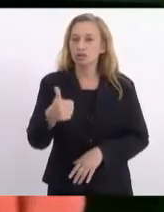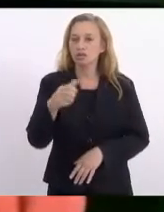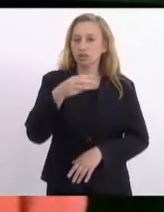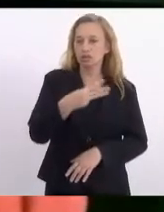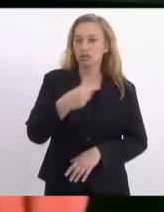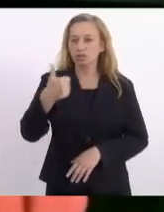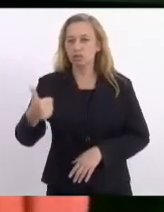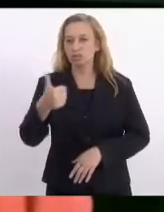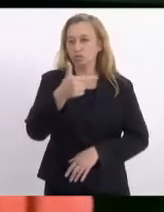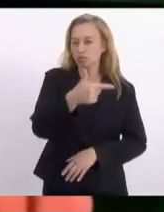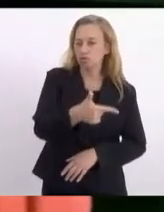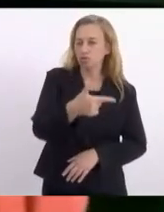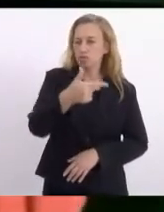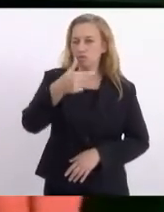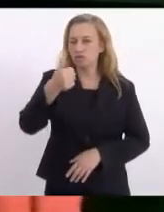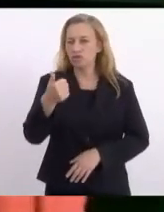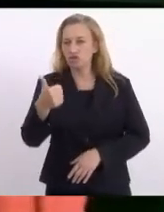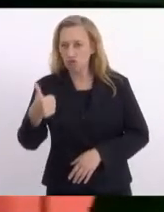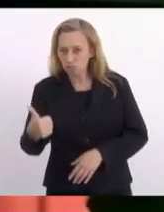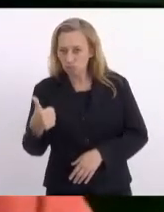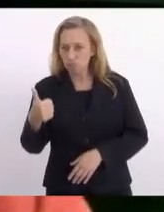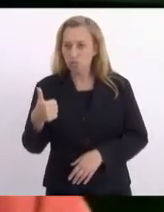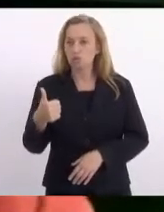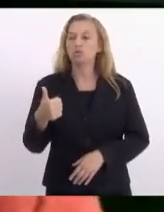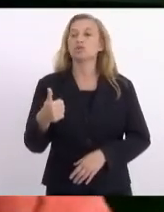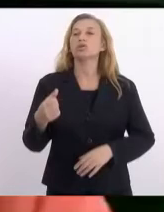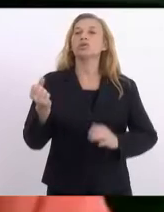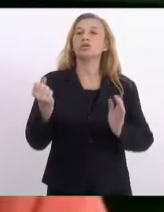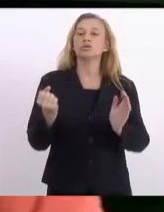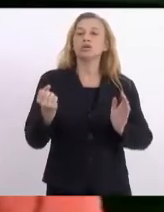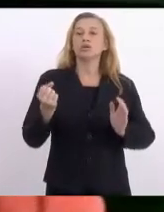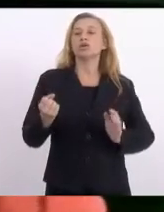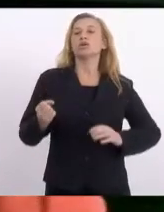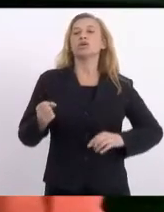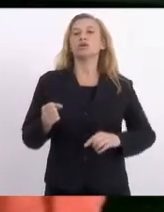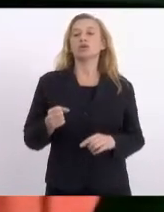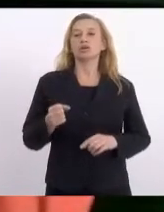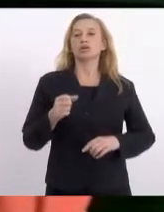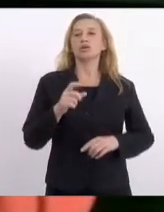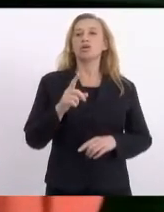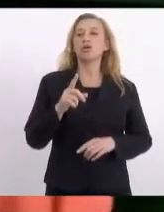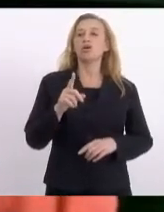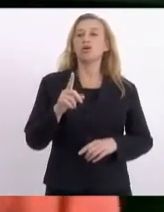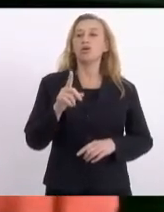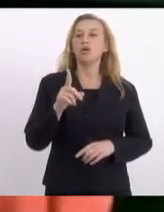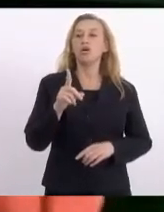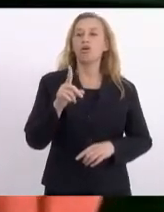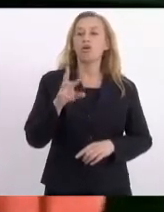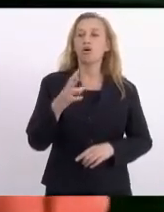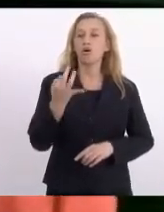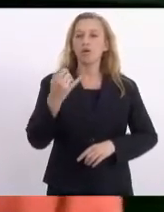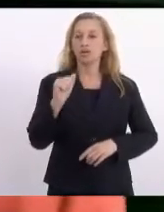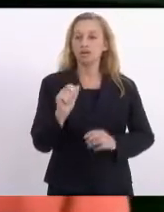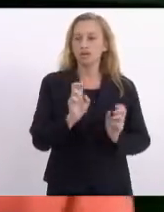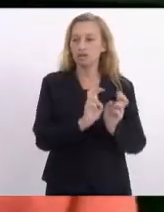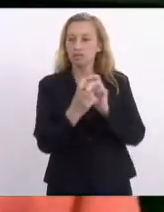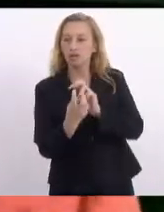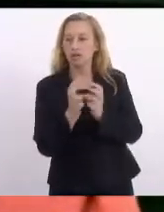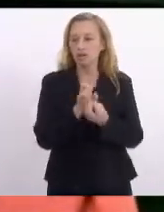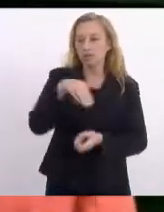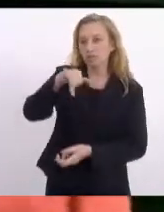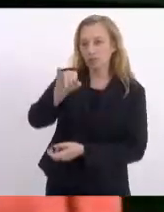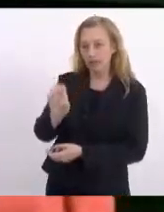de 2021, sobre patrimônio imaterial da roda de capoeira do Meyer, do grupo Saravá